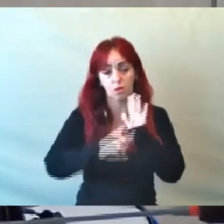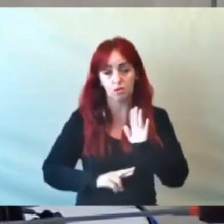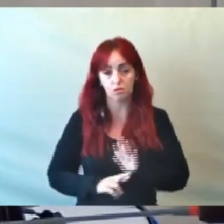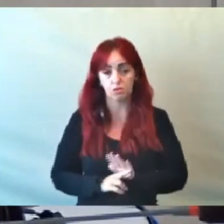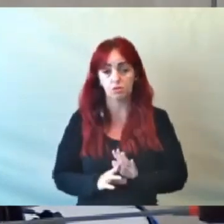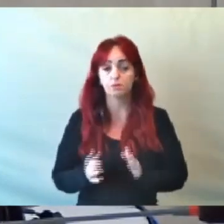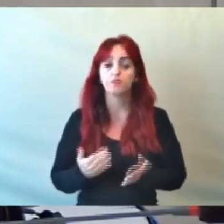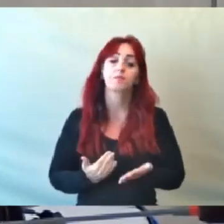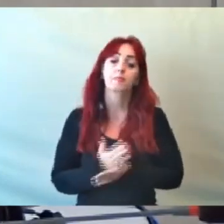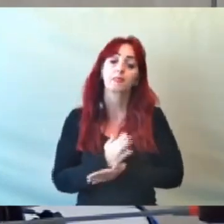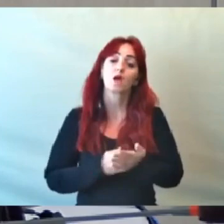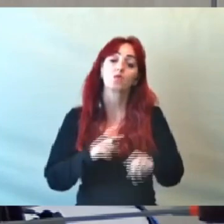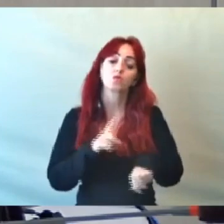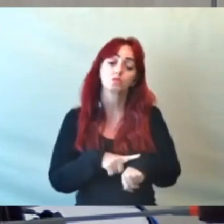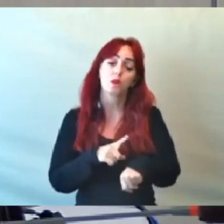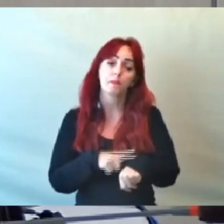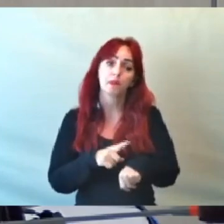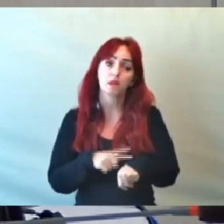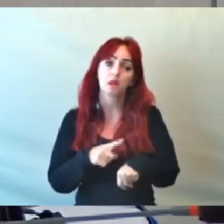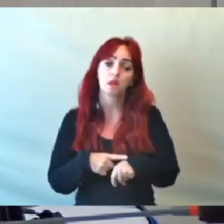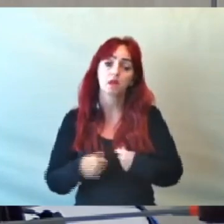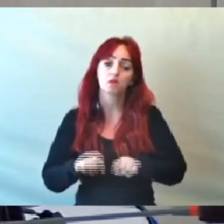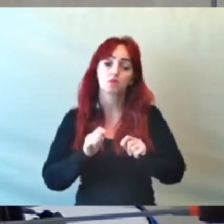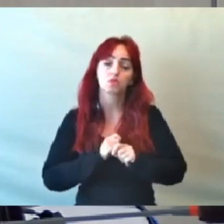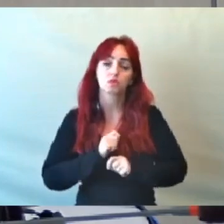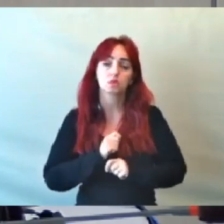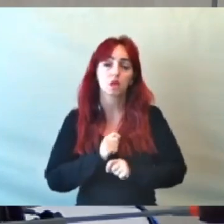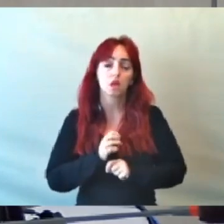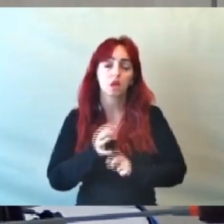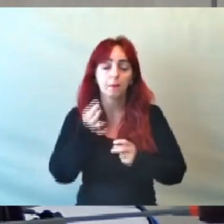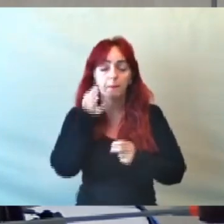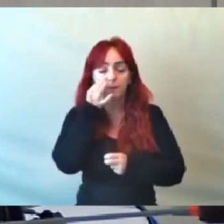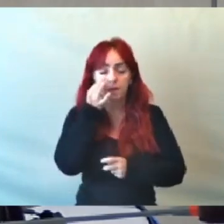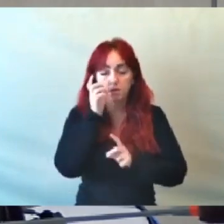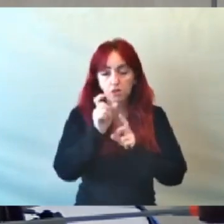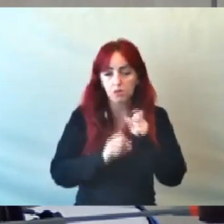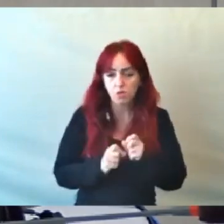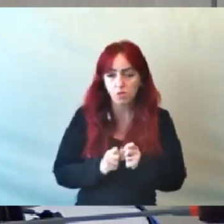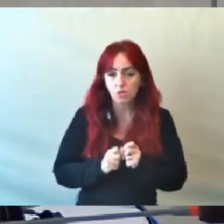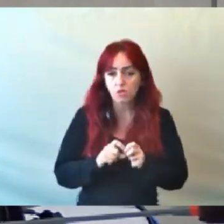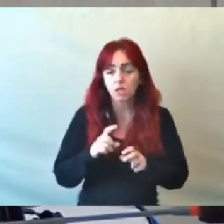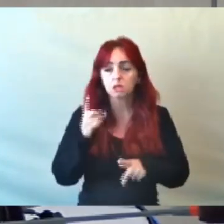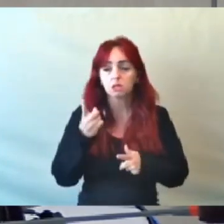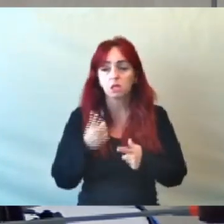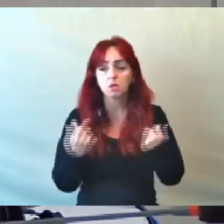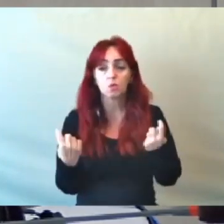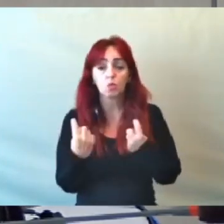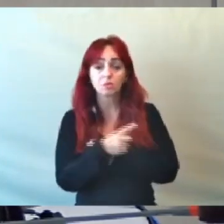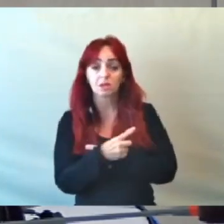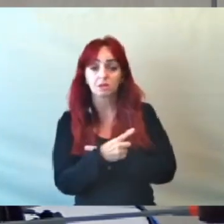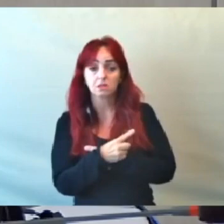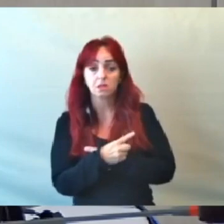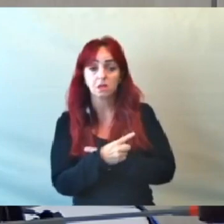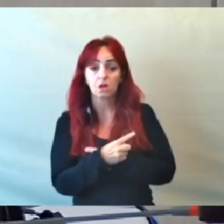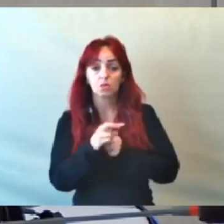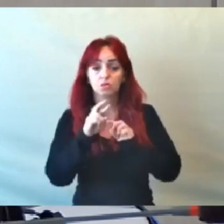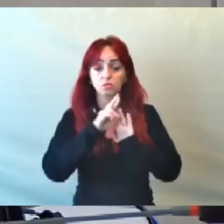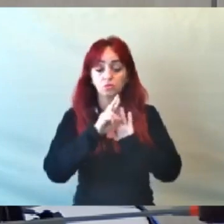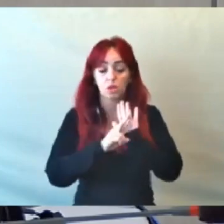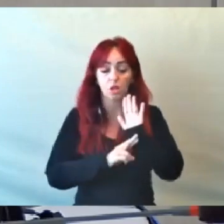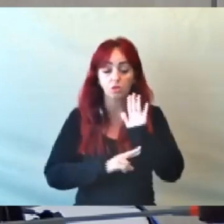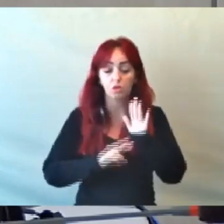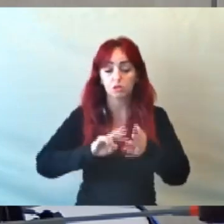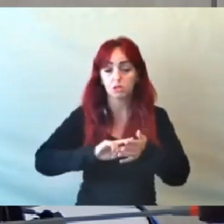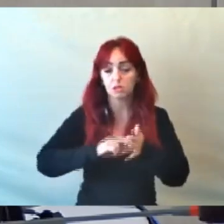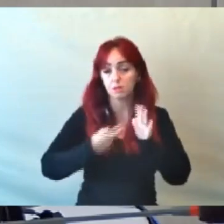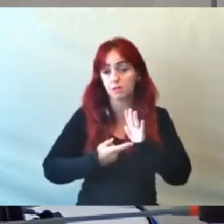uma impressão até de algumas pequenas contradições de interpretação, e por isso dessa reunião hoje é tão importante